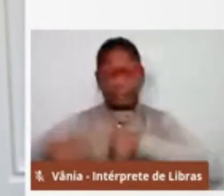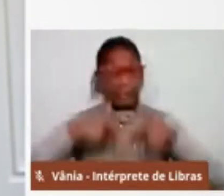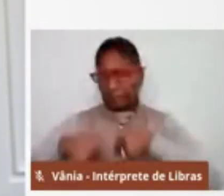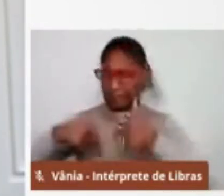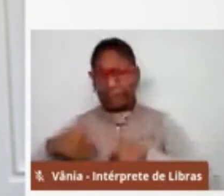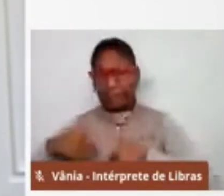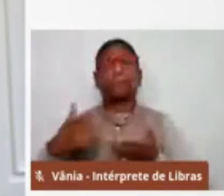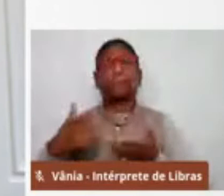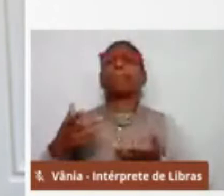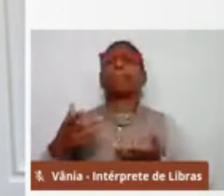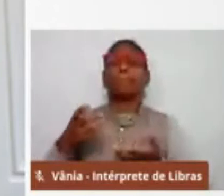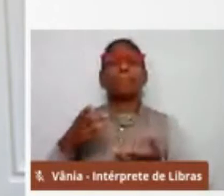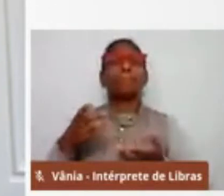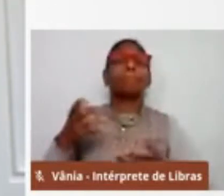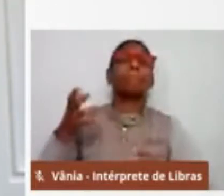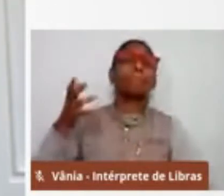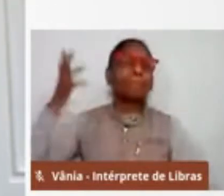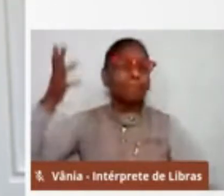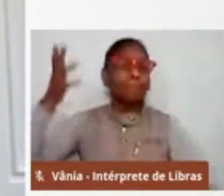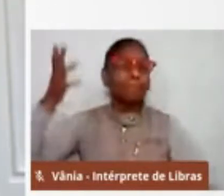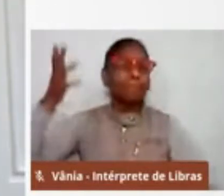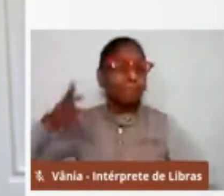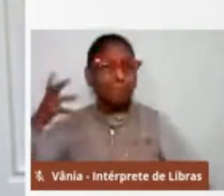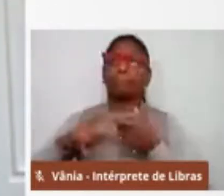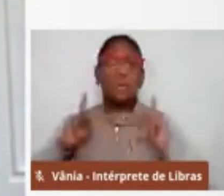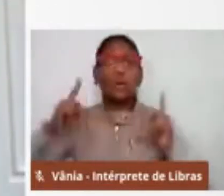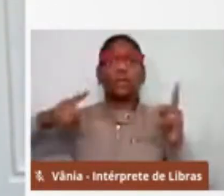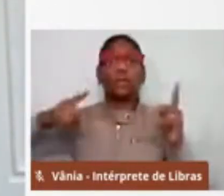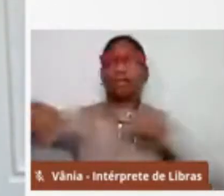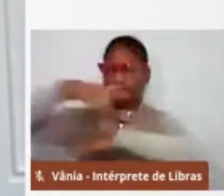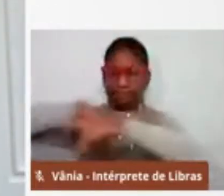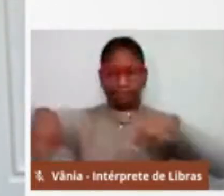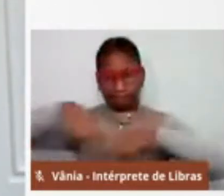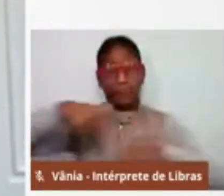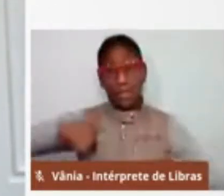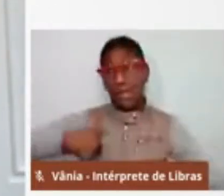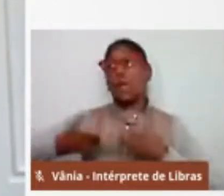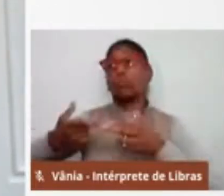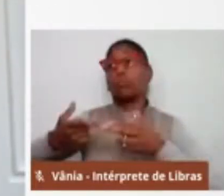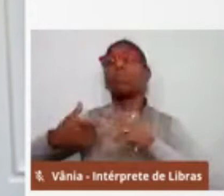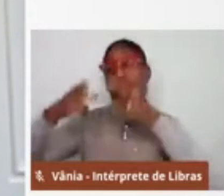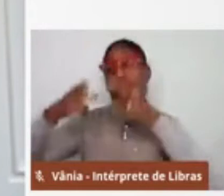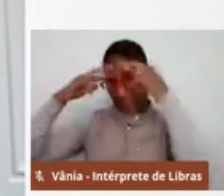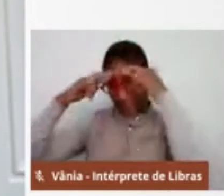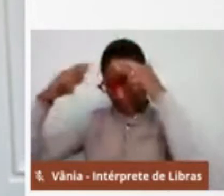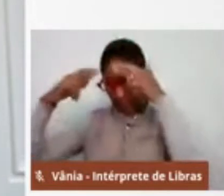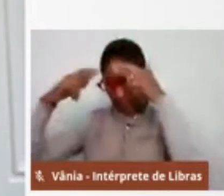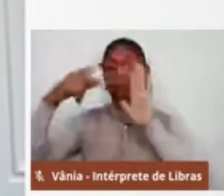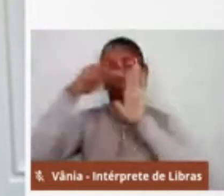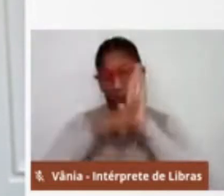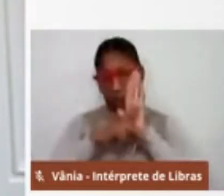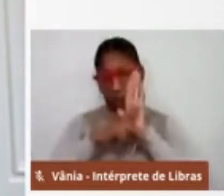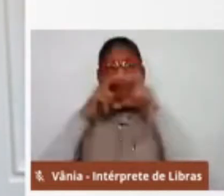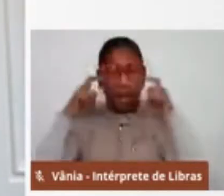com participação em atos que envolveram outras pessoas, embora sempre respeitando os protocolos do distanciamento, usando a